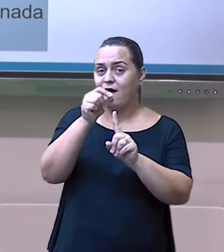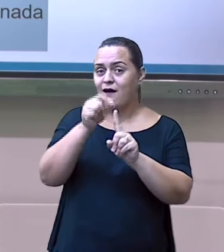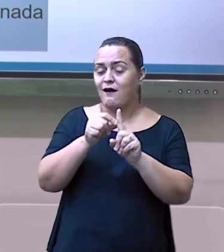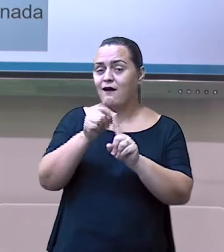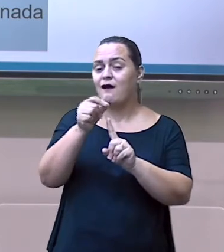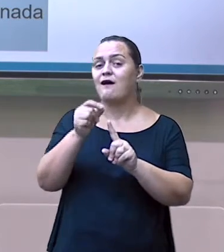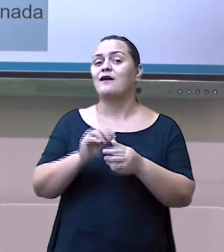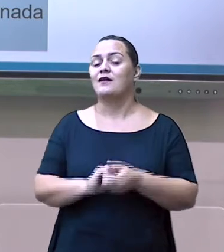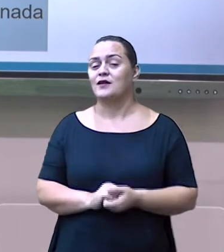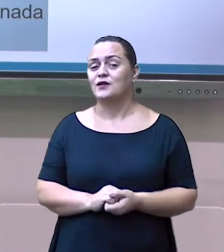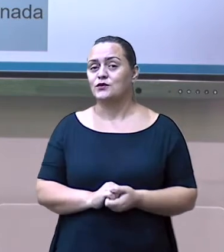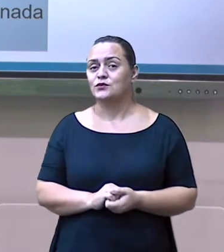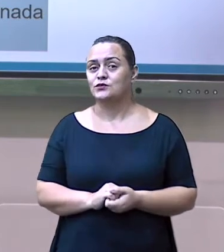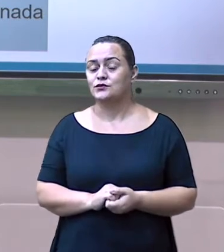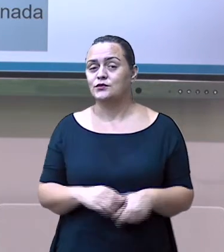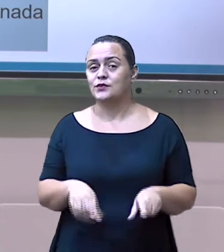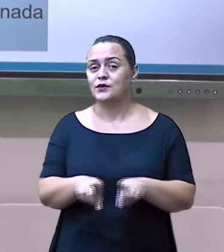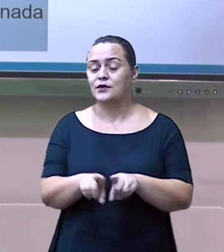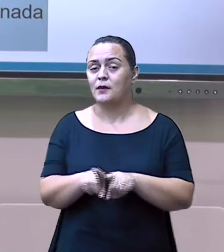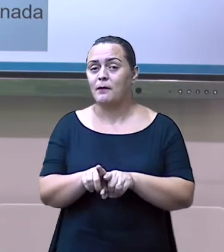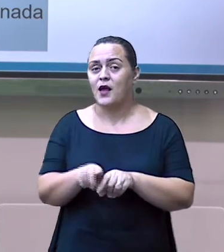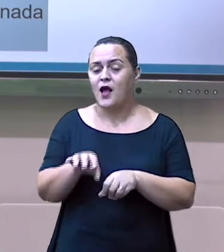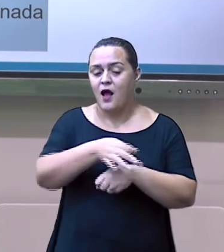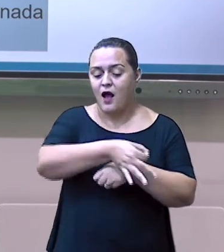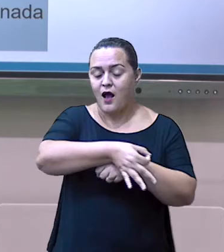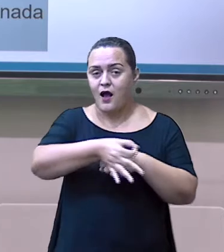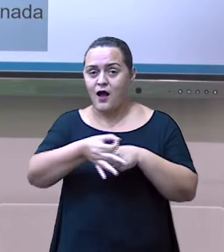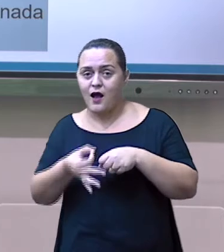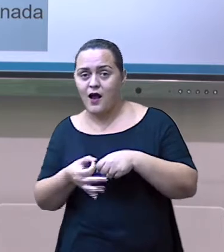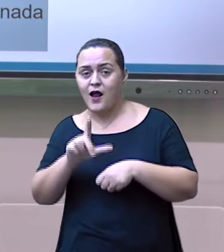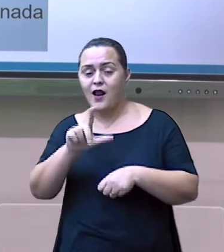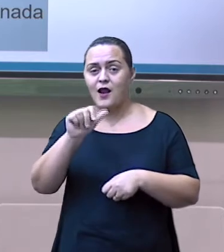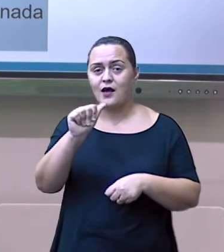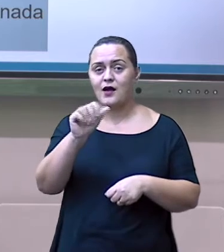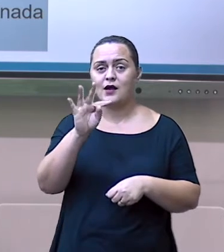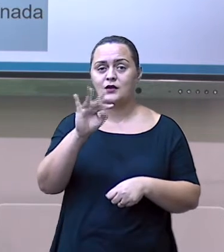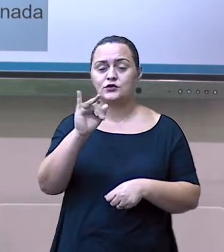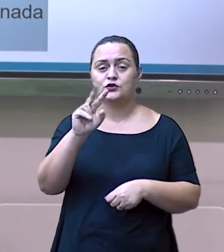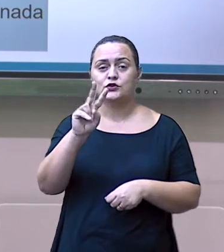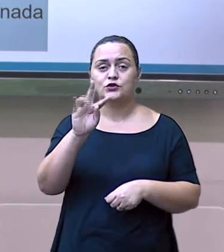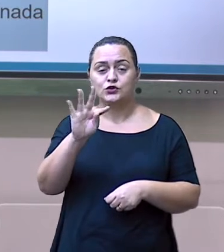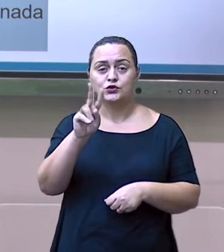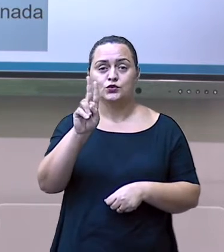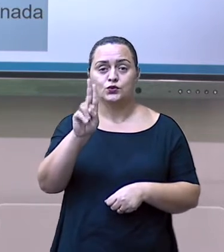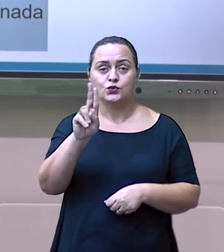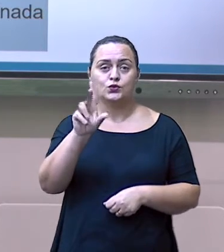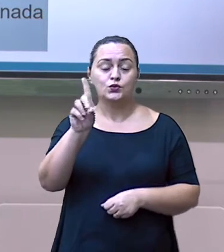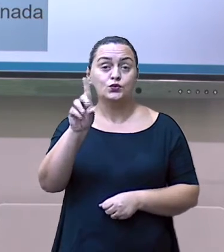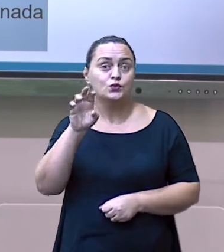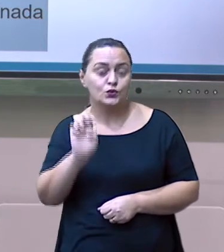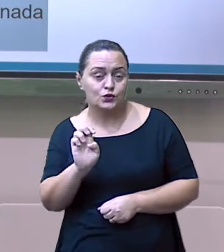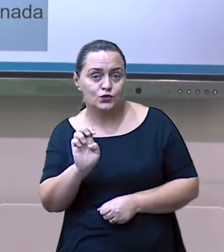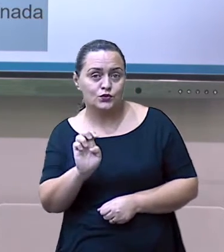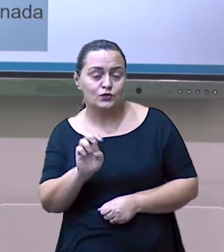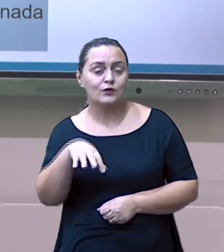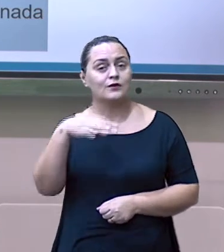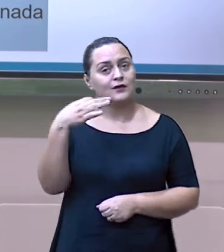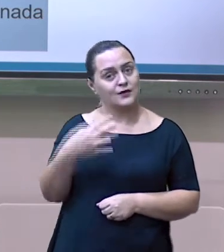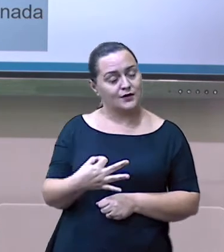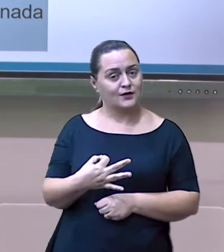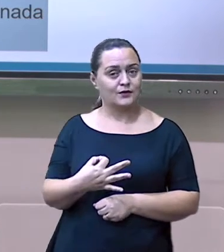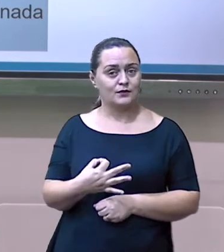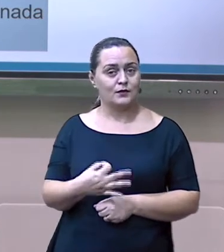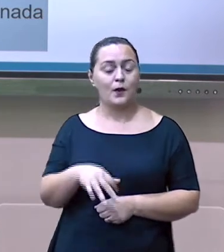altitude. Quanto mais alto, mais frio. Nós vamos dar um exemplo fácil. Vou